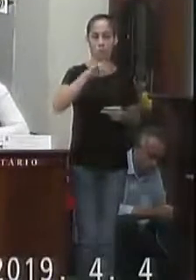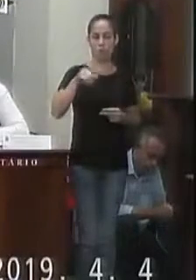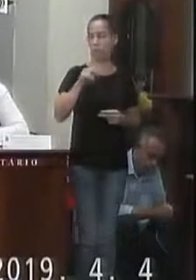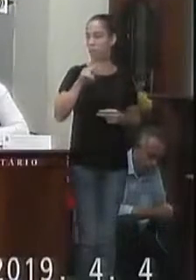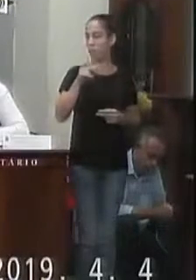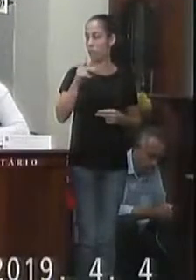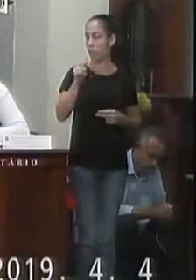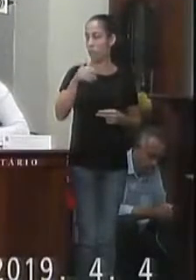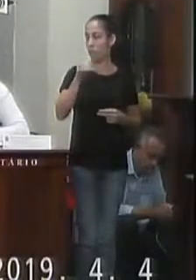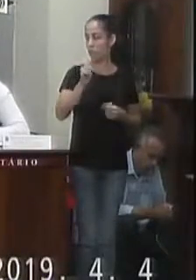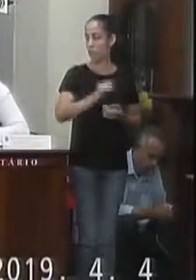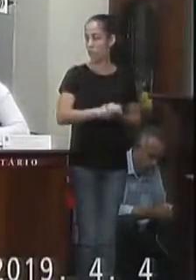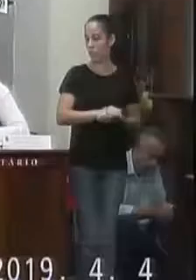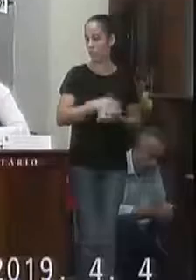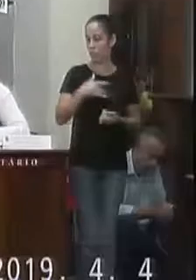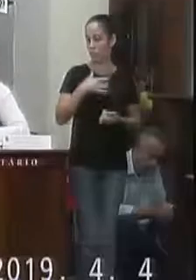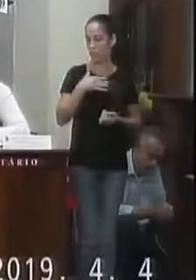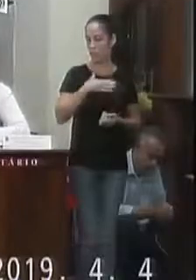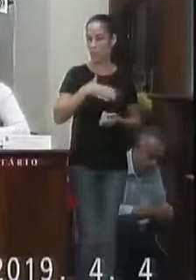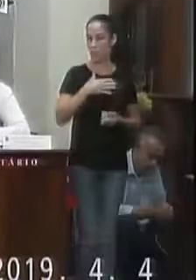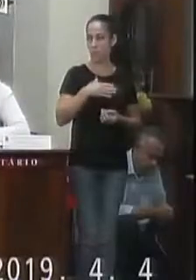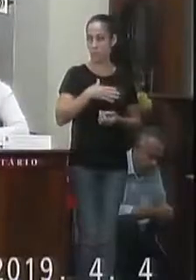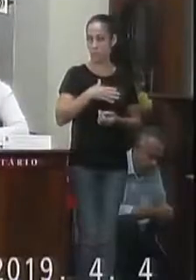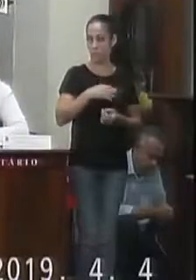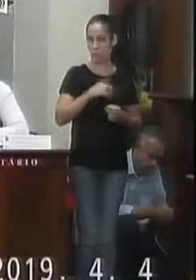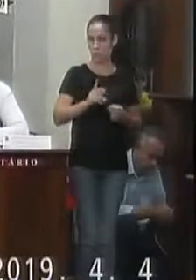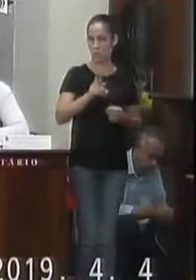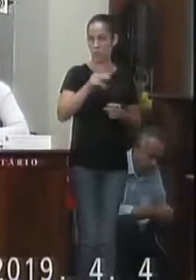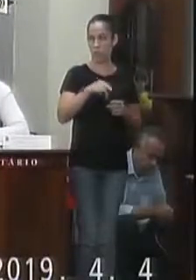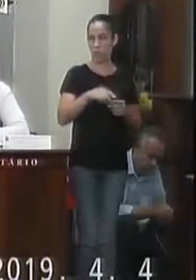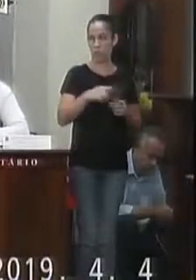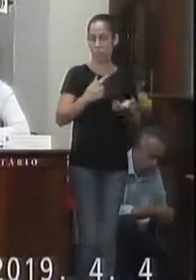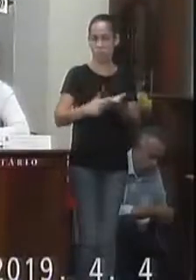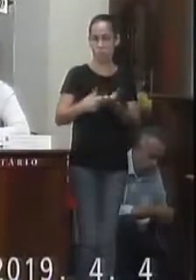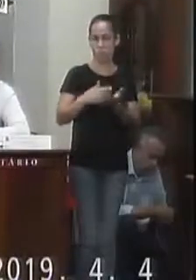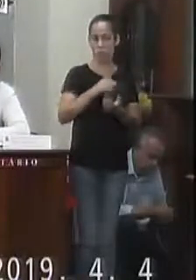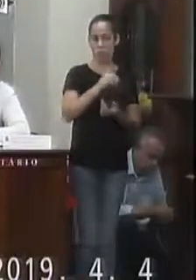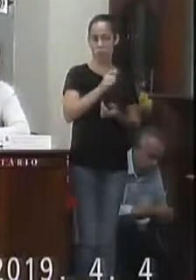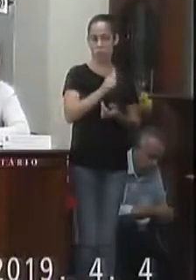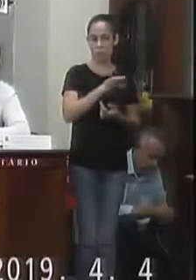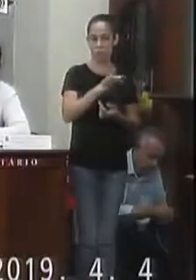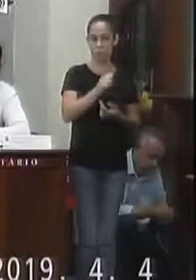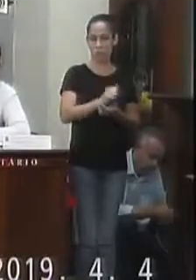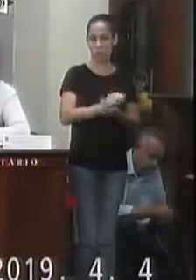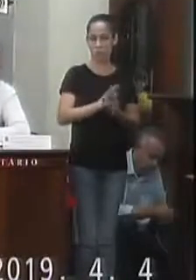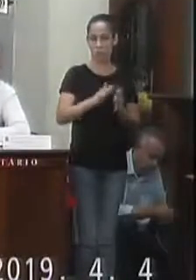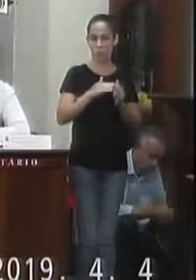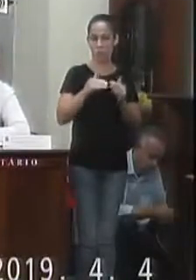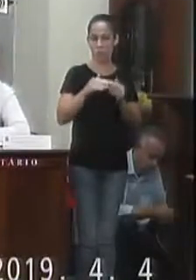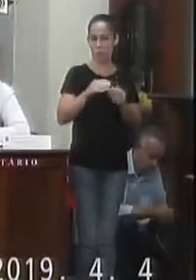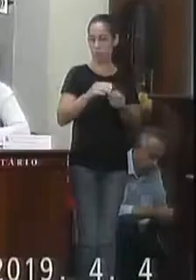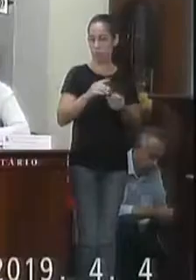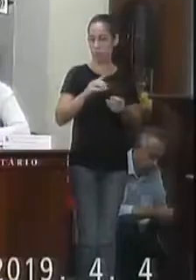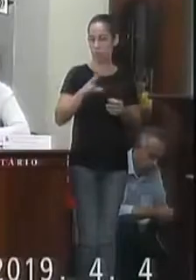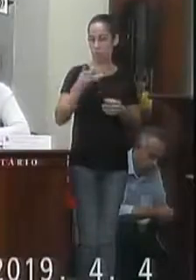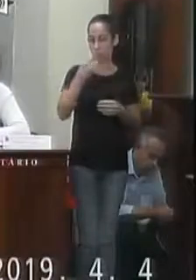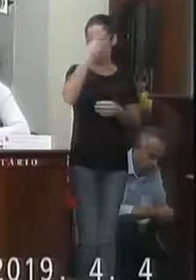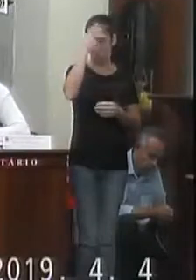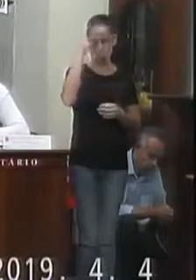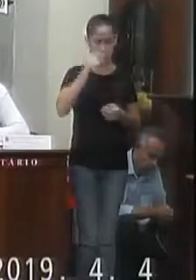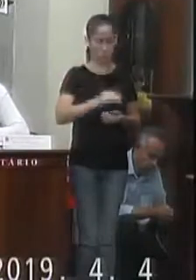é só a ponte do Desengano. Então, eu gostaria que se mantivesse a data, porque eu já entrei com pedido na casa e é uma demanda dos moradores de